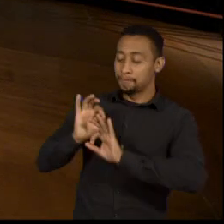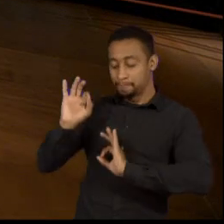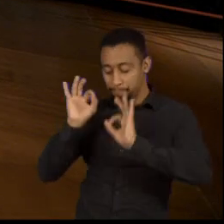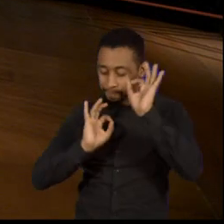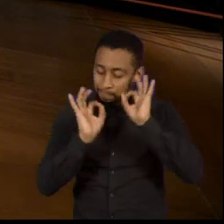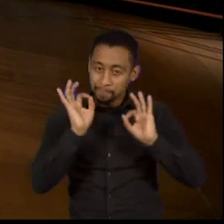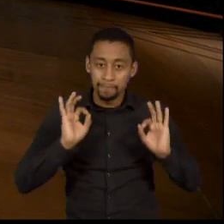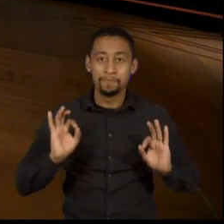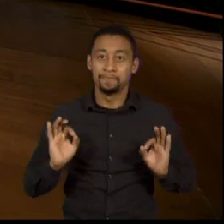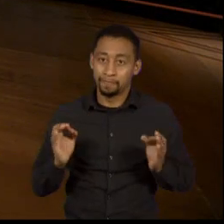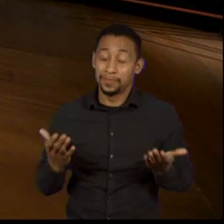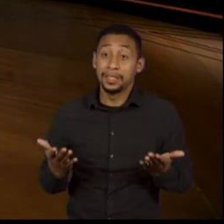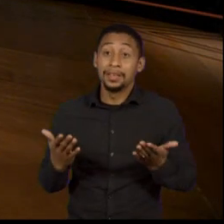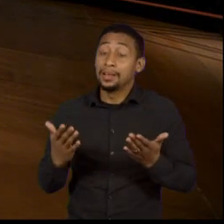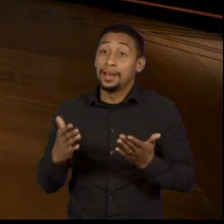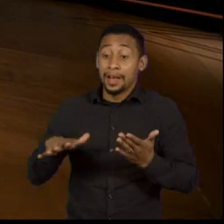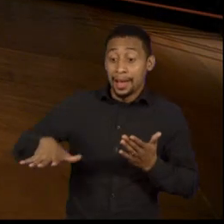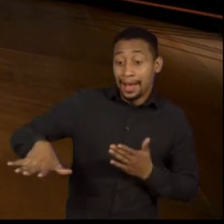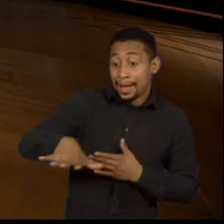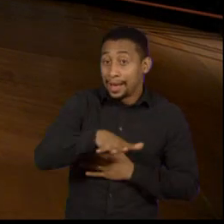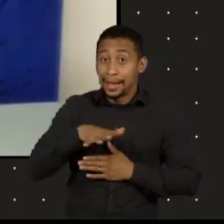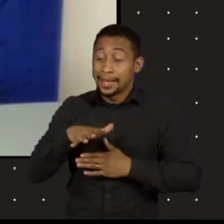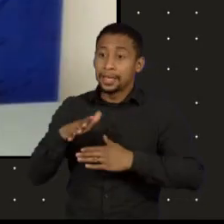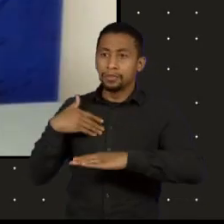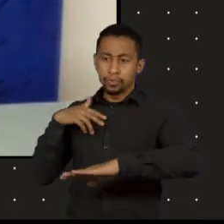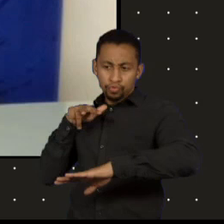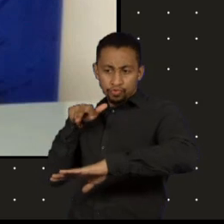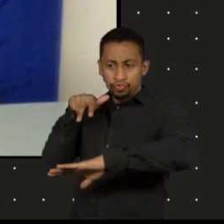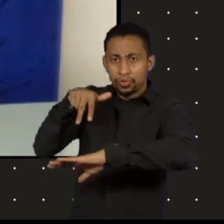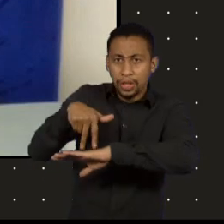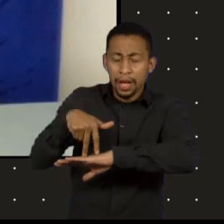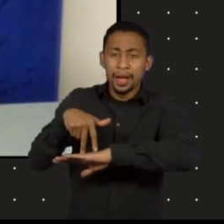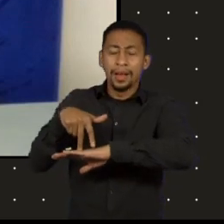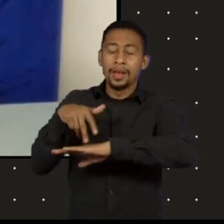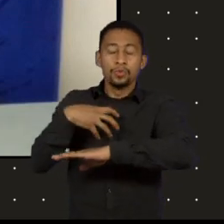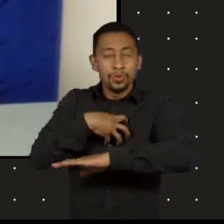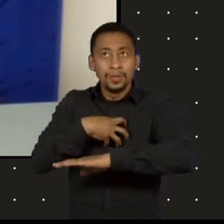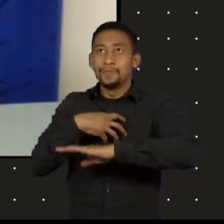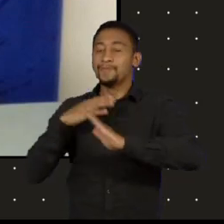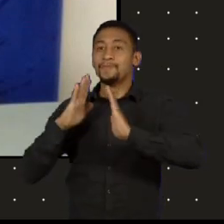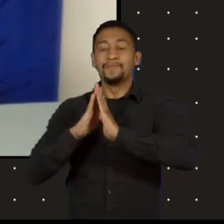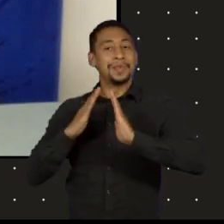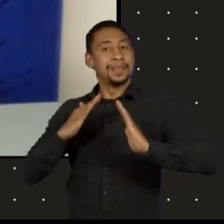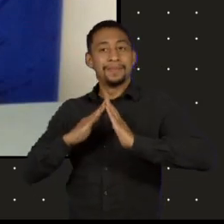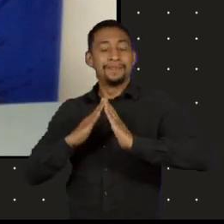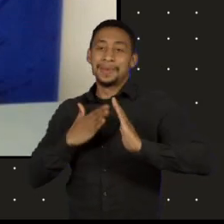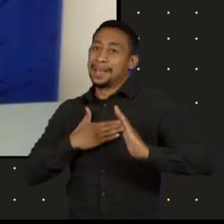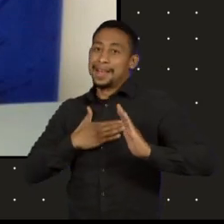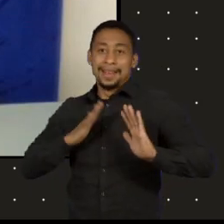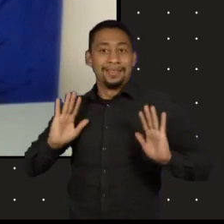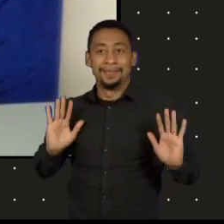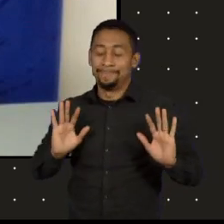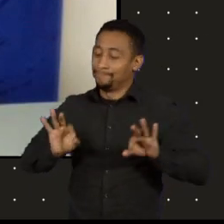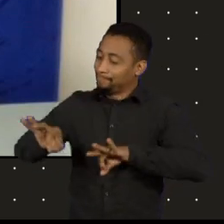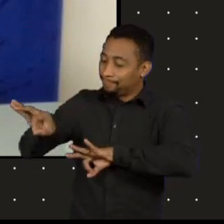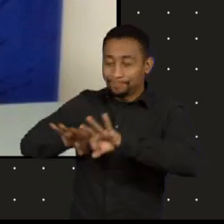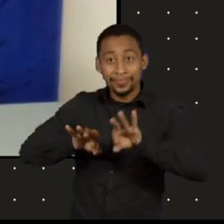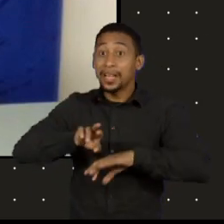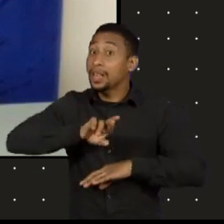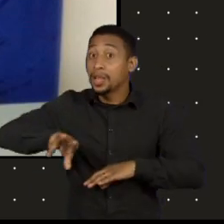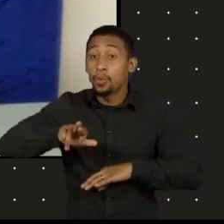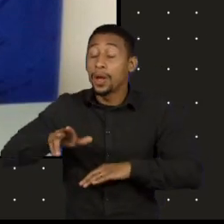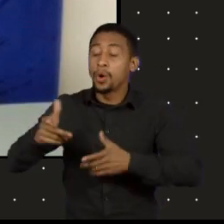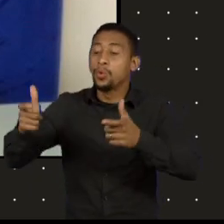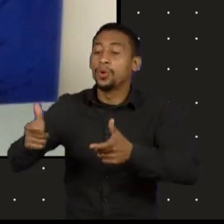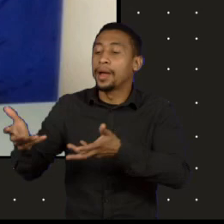Palácio das Artes como minha casa, o camarim é um lugar de preparação, não é um lugar, não é uma sala de visitas,